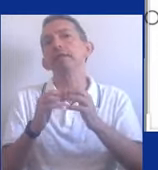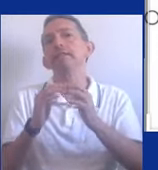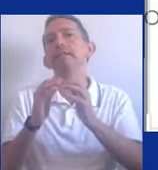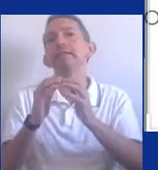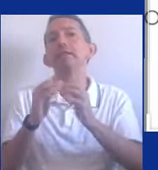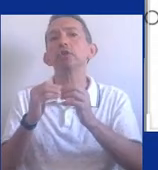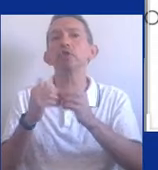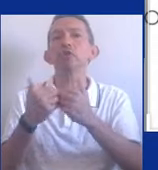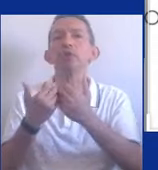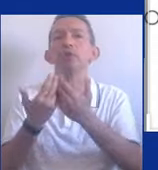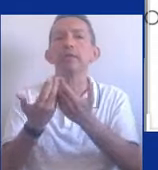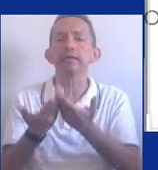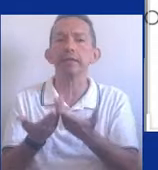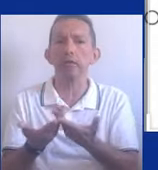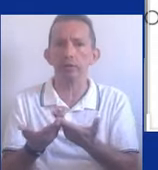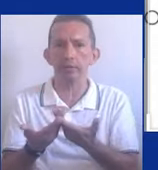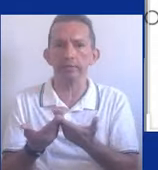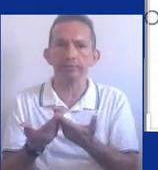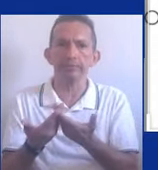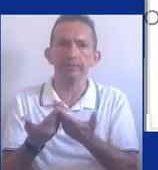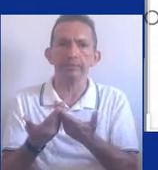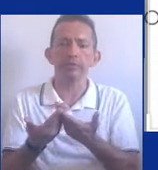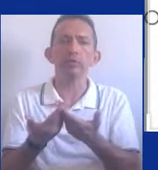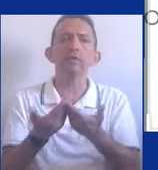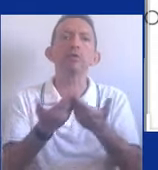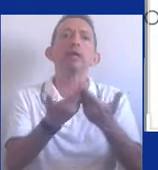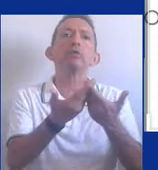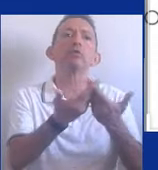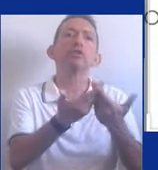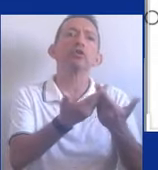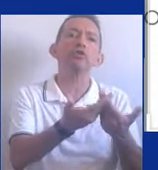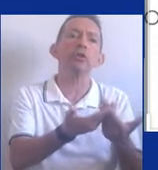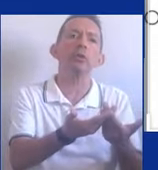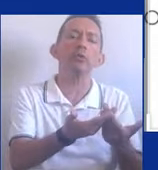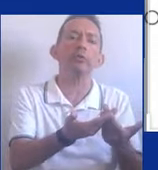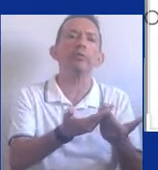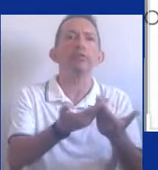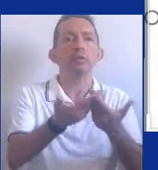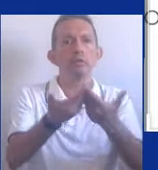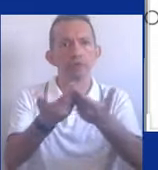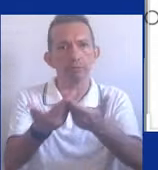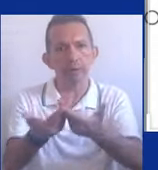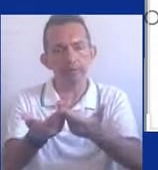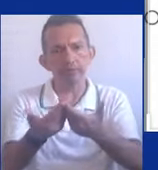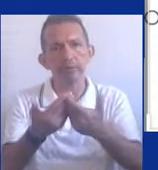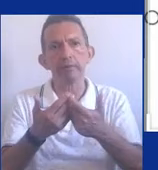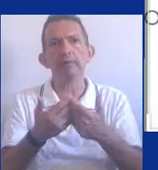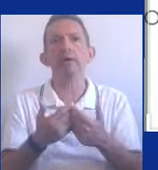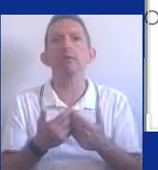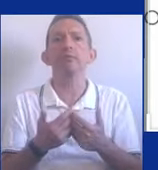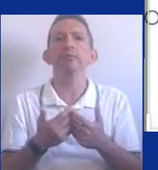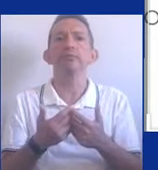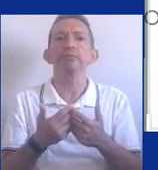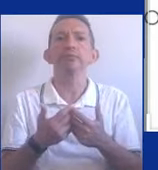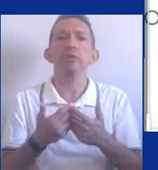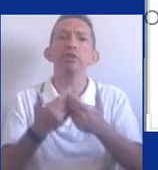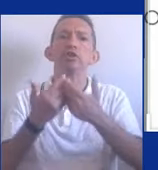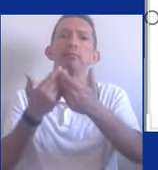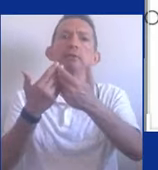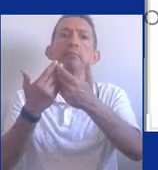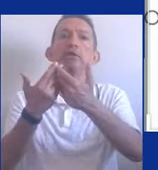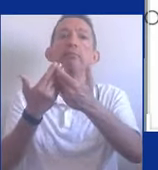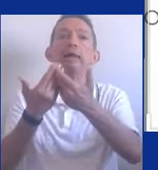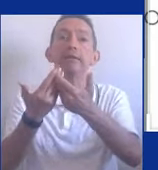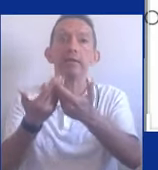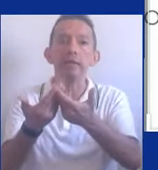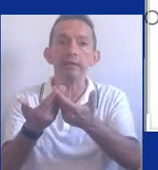chamado também de citossol da célula. Então, o que é o citossol? É o citoplasma fundamental, que a gente